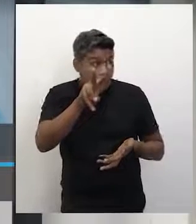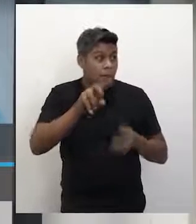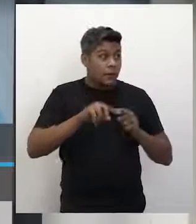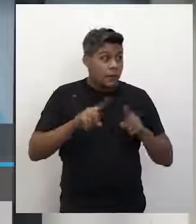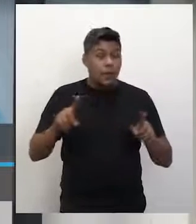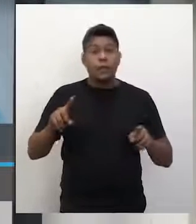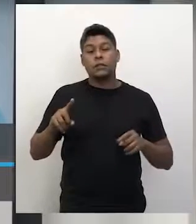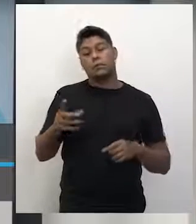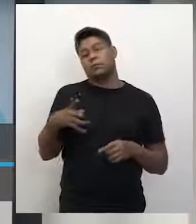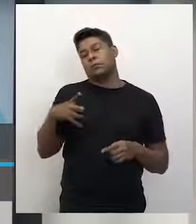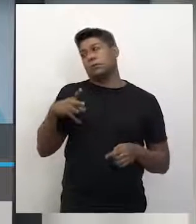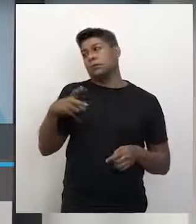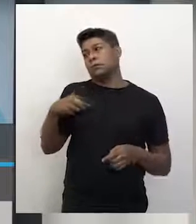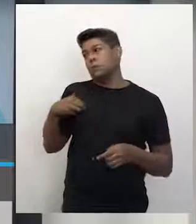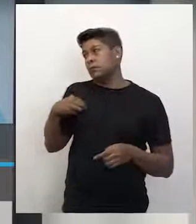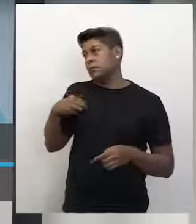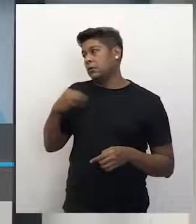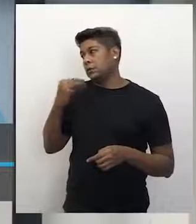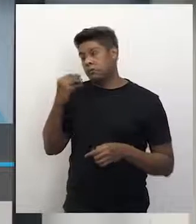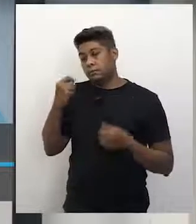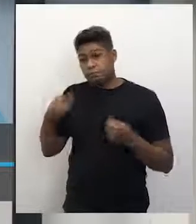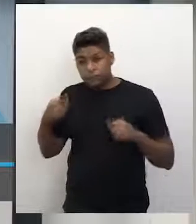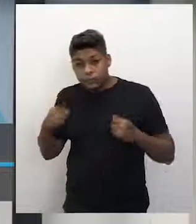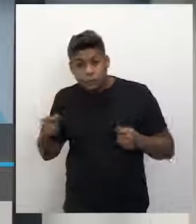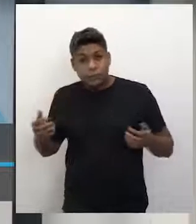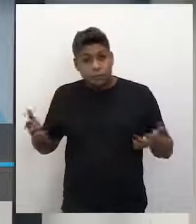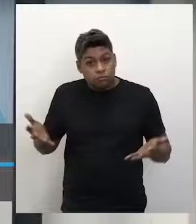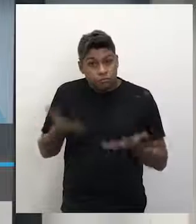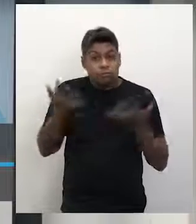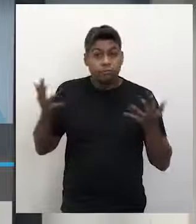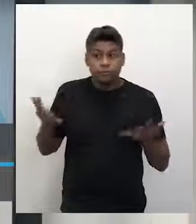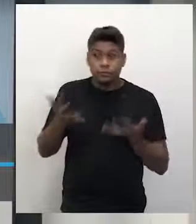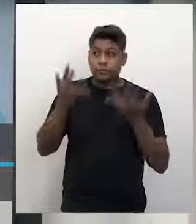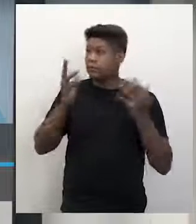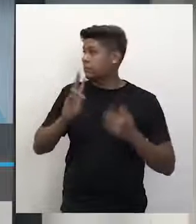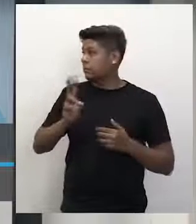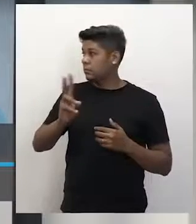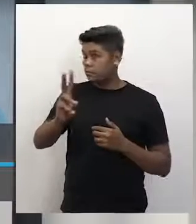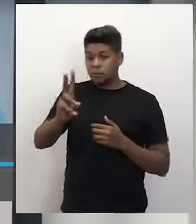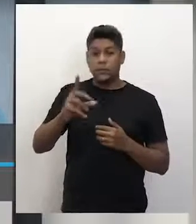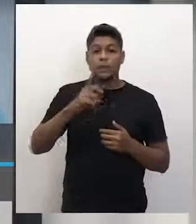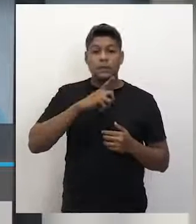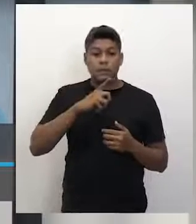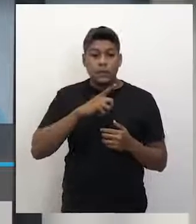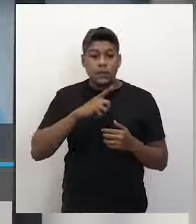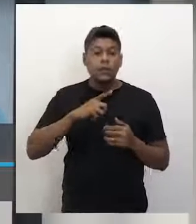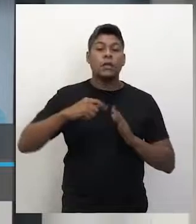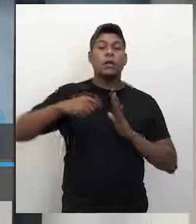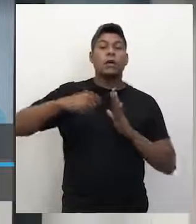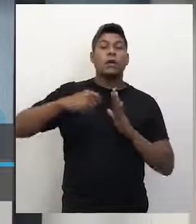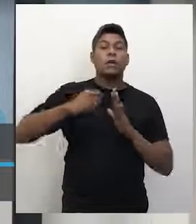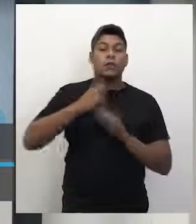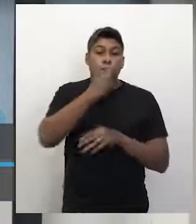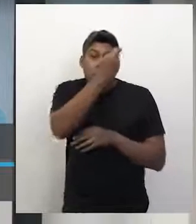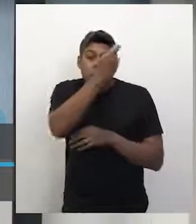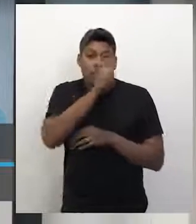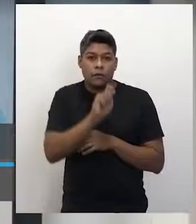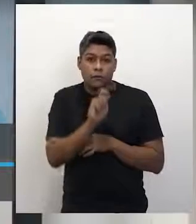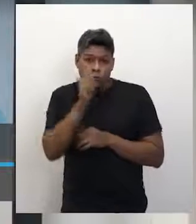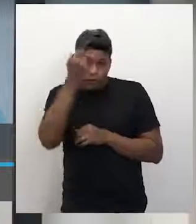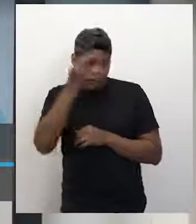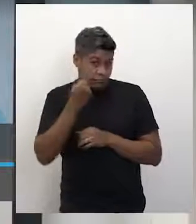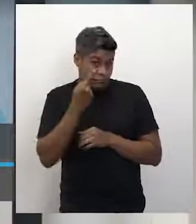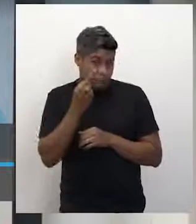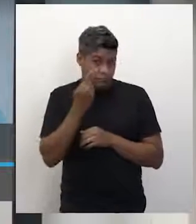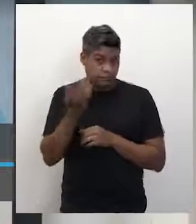nossa, tem que ter fôlego e muito pique. Eu trouxe um pedacinho do frevo para a gente assistir.